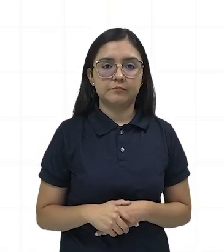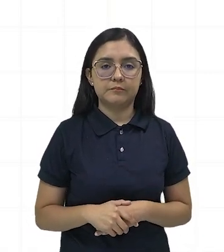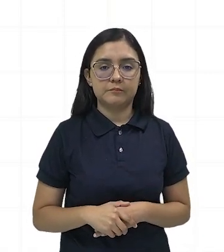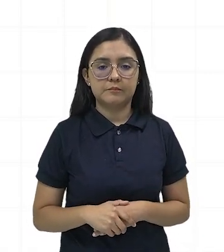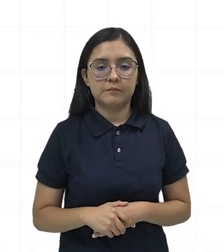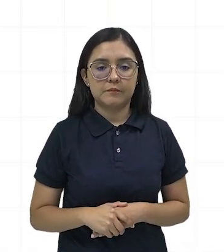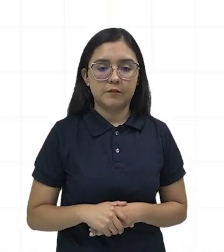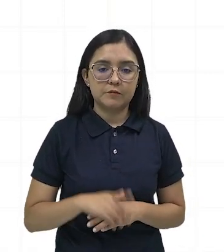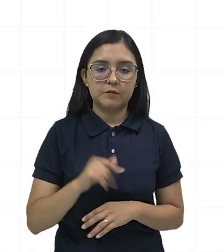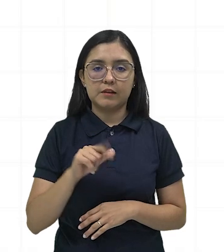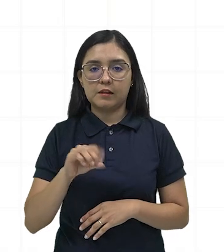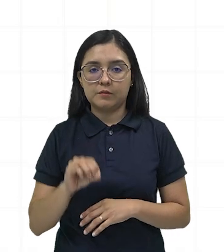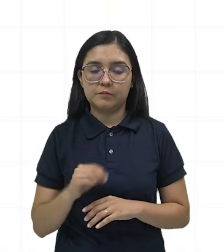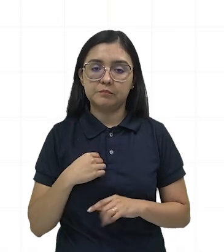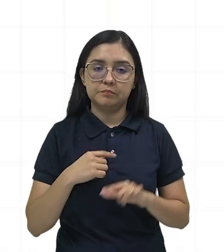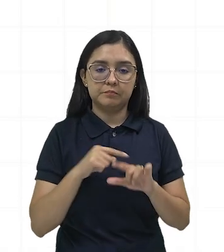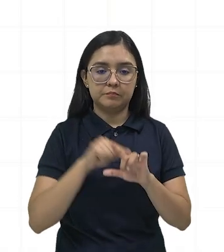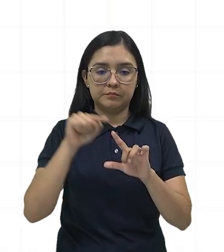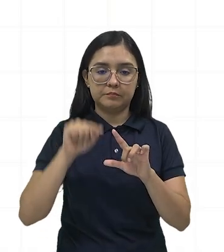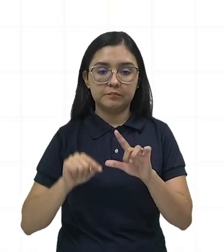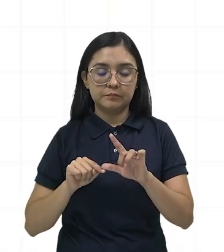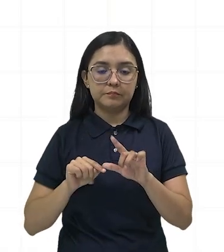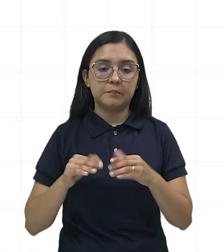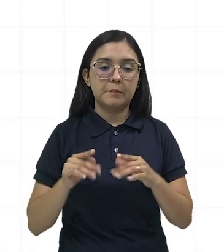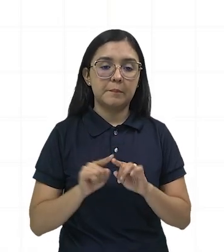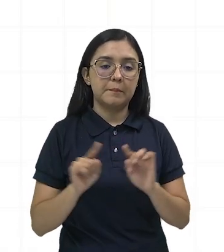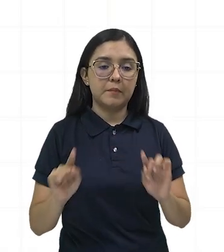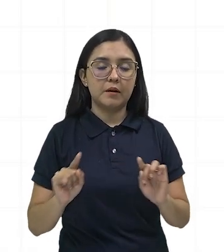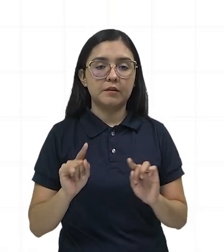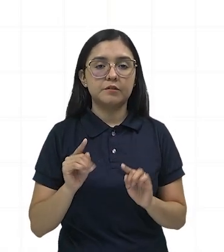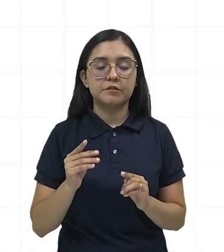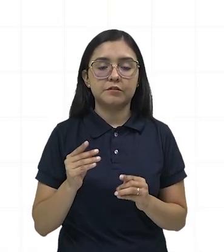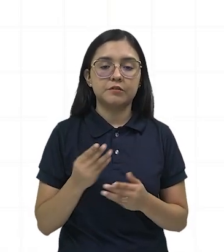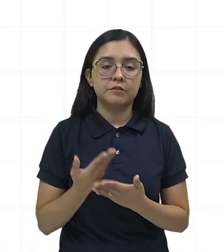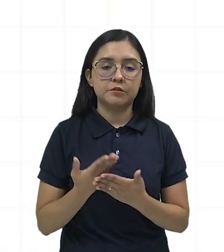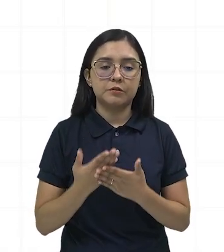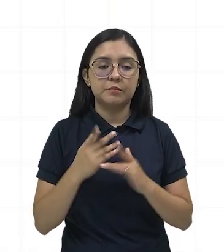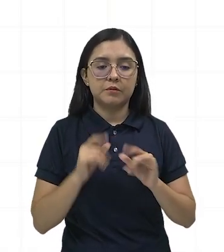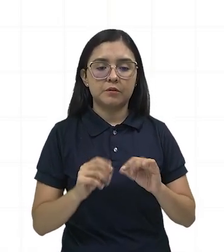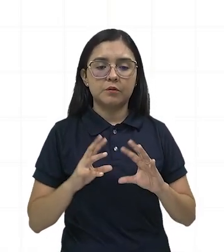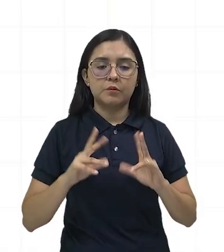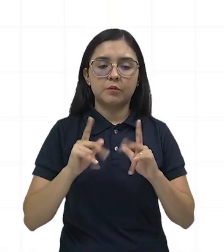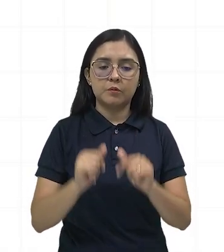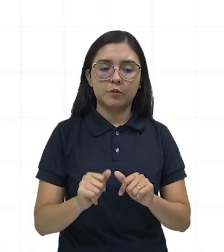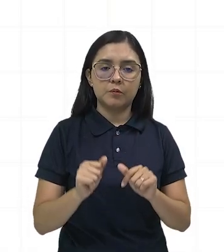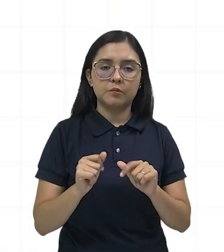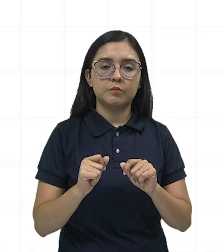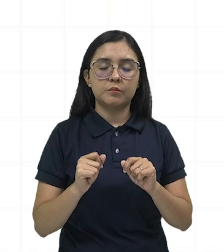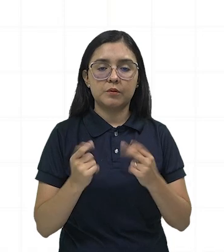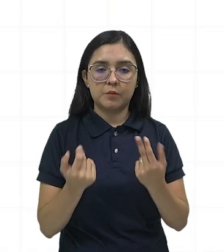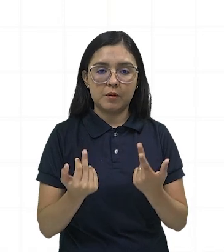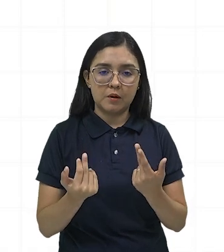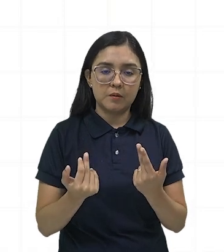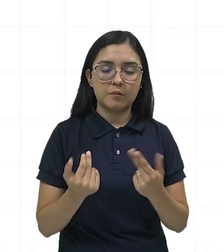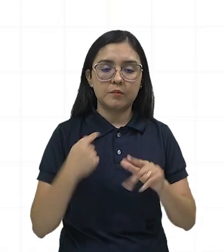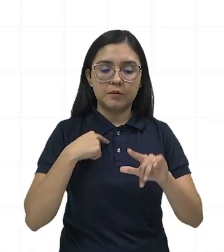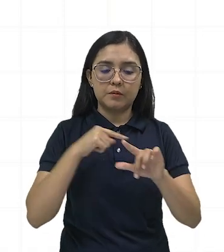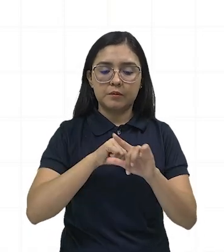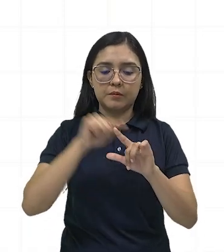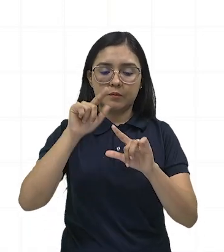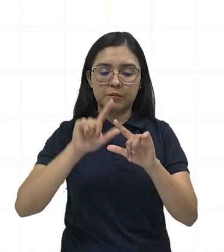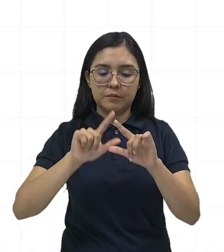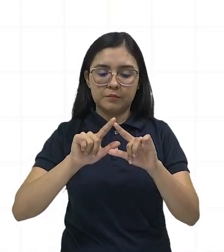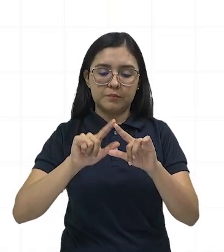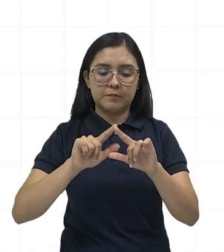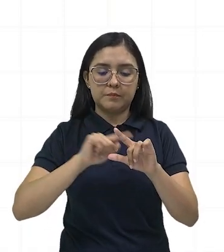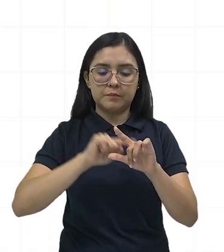aqui a medida de seus lados, mas nós já vimos que quando ele tem todos os seus lados iguais, né, nós estamos falando